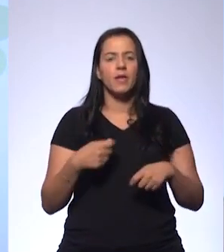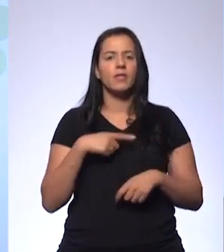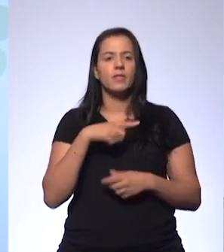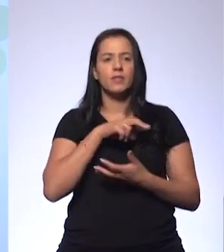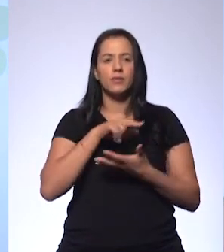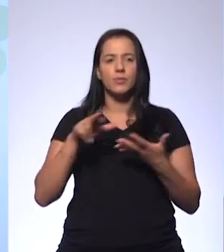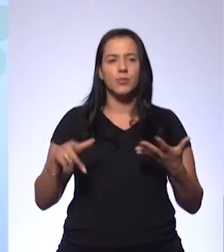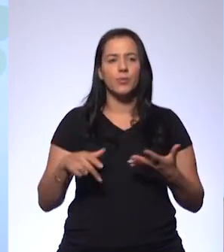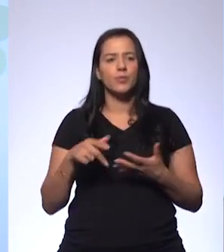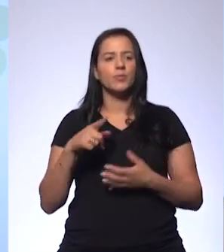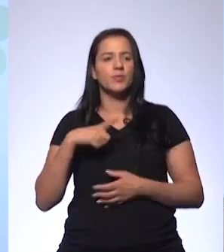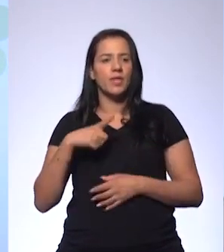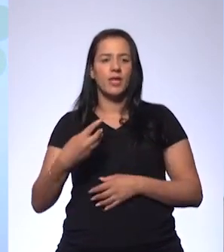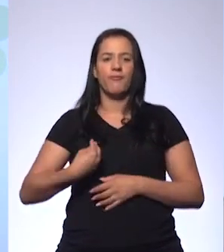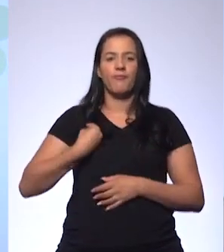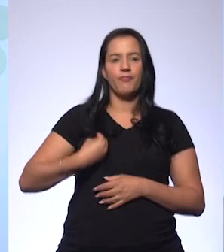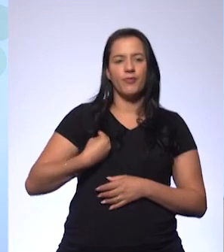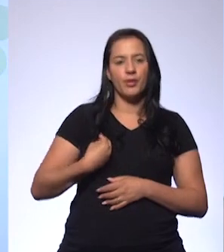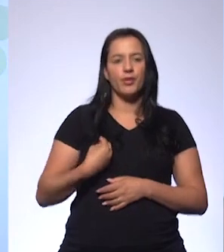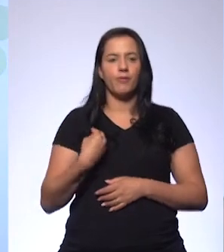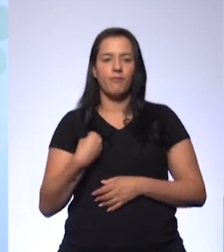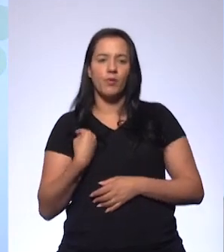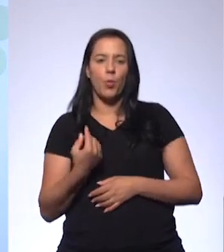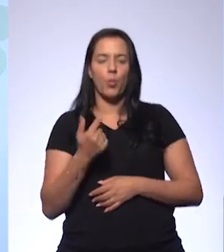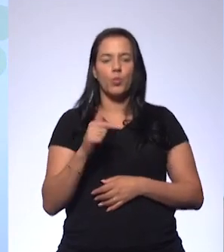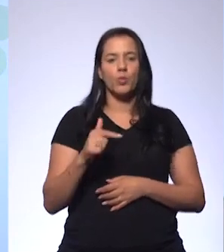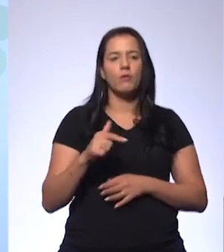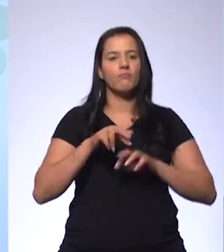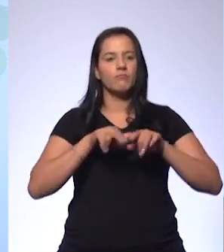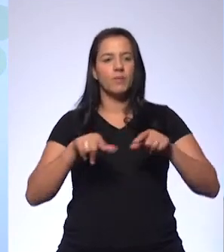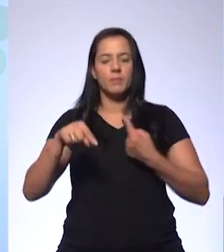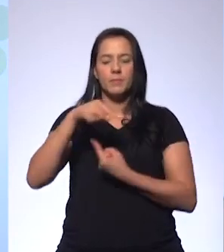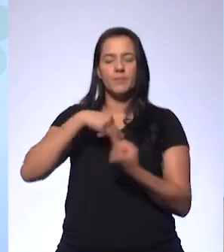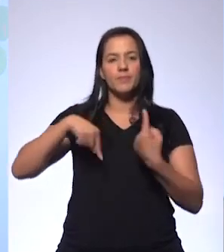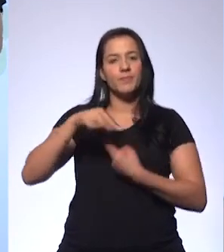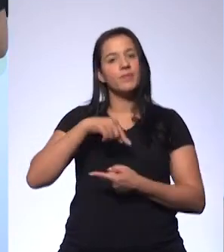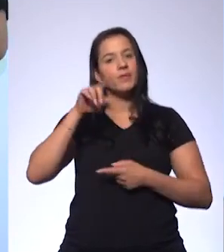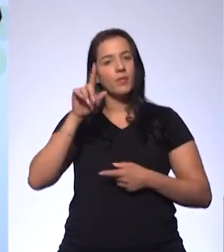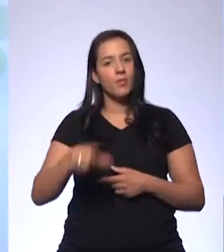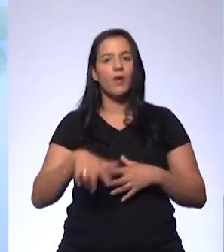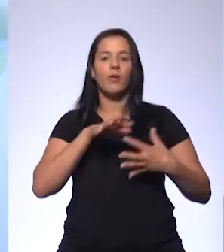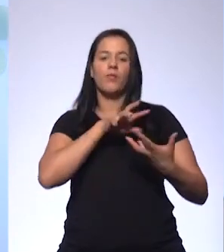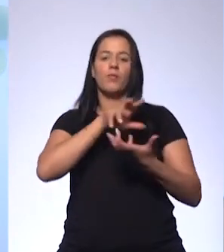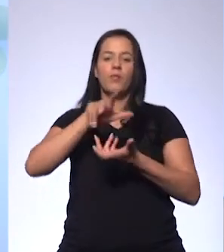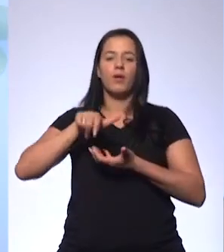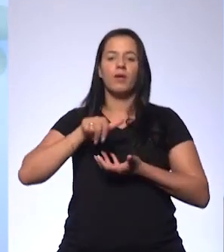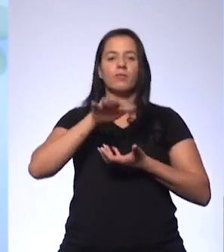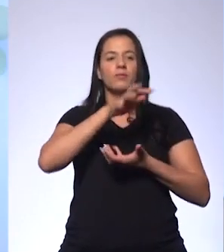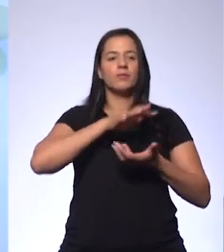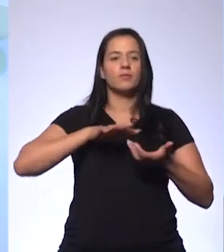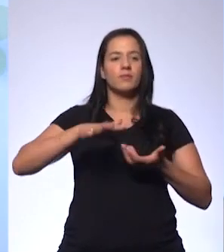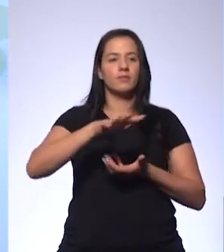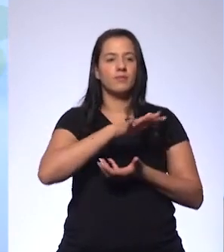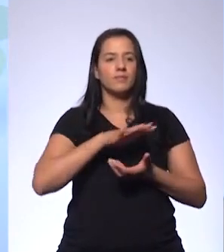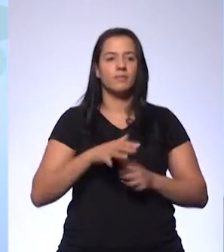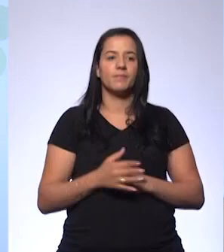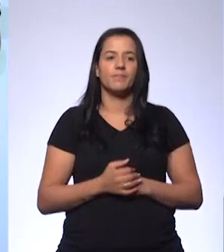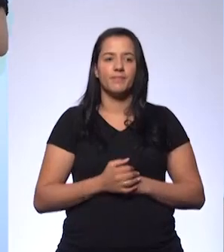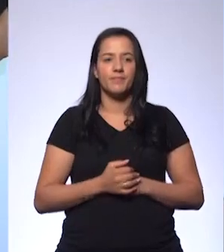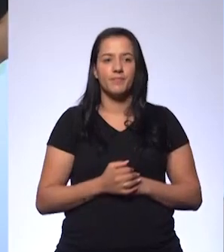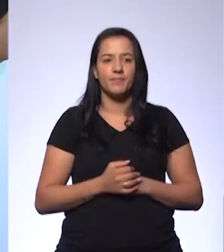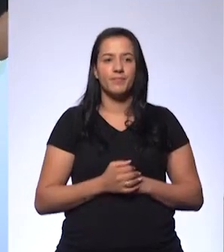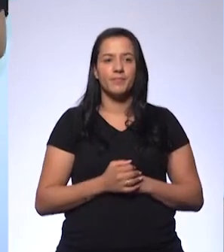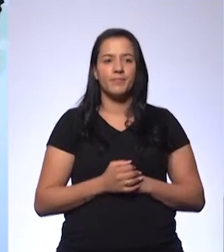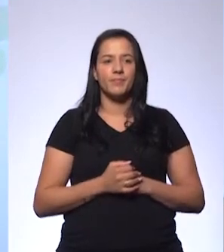bióticos e abióticos, estão se relacionando entre si, temos um ecossistema. Né? Então, hoje,